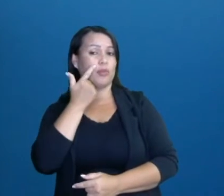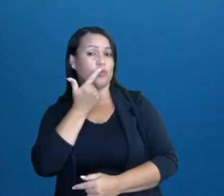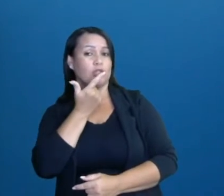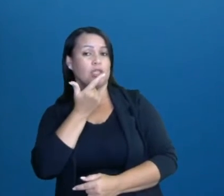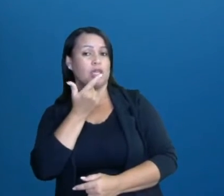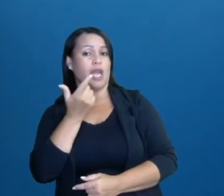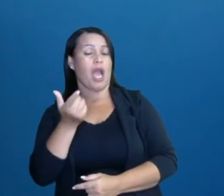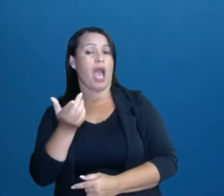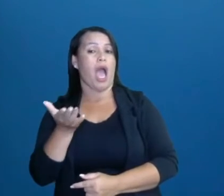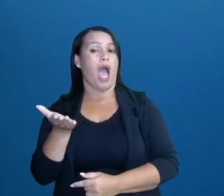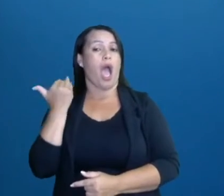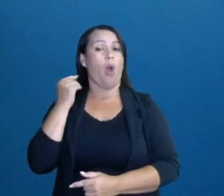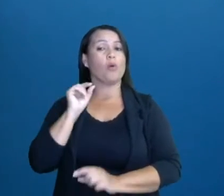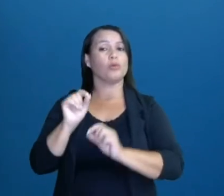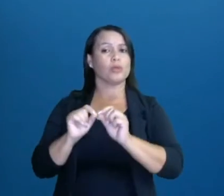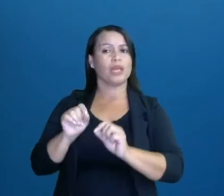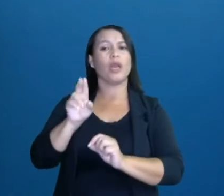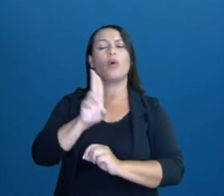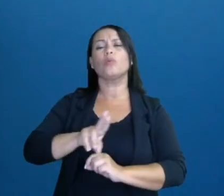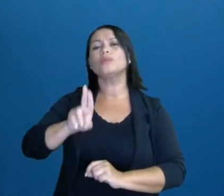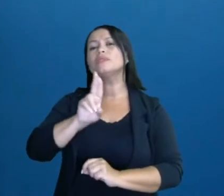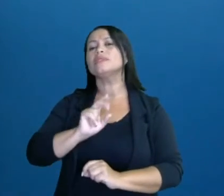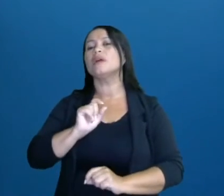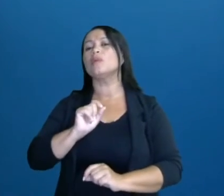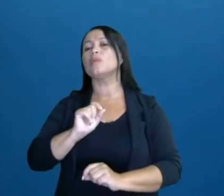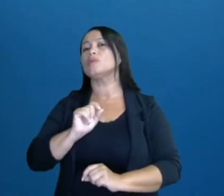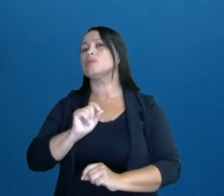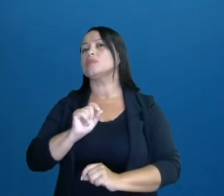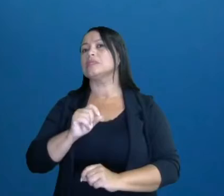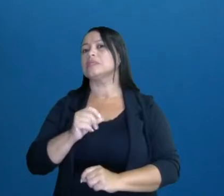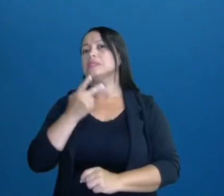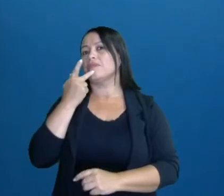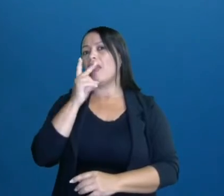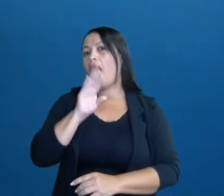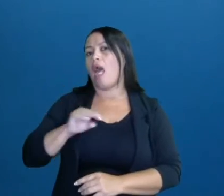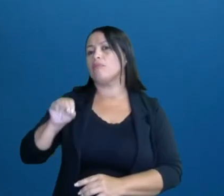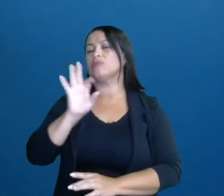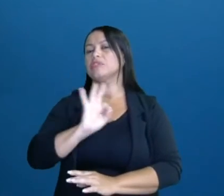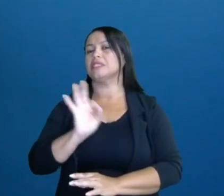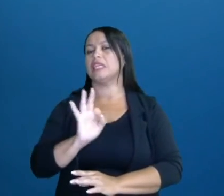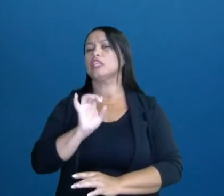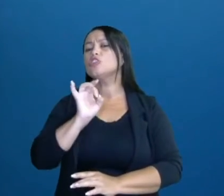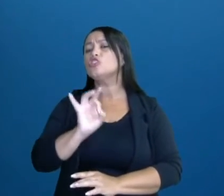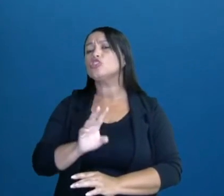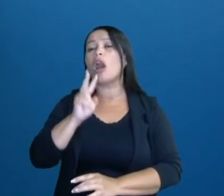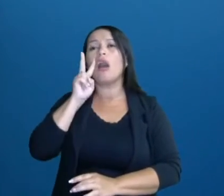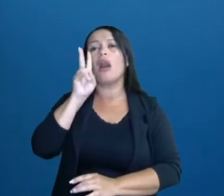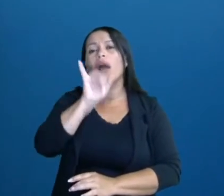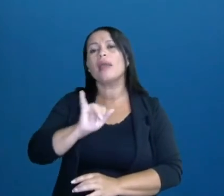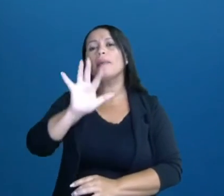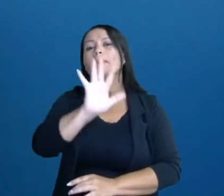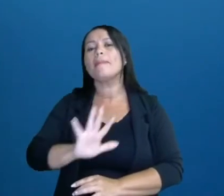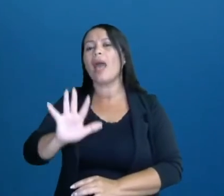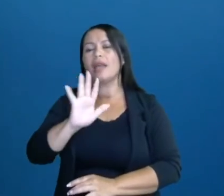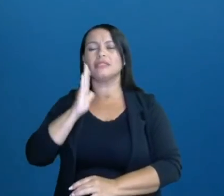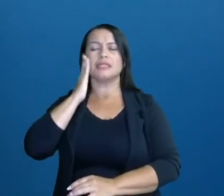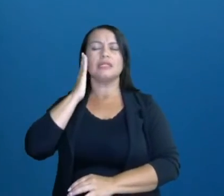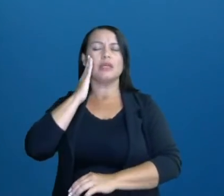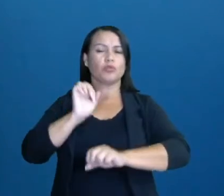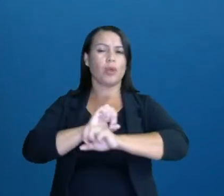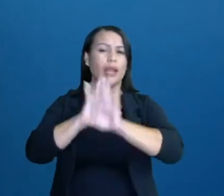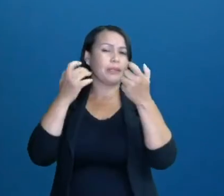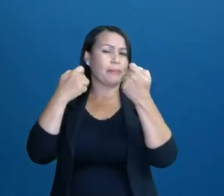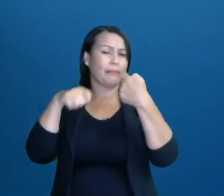acontece comunicação, nós somos capazes de compreender o que aquela mensagem quis nos passar e